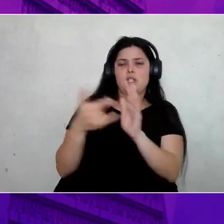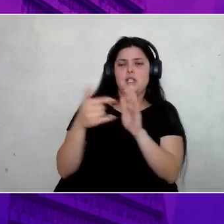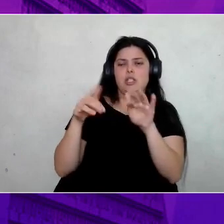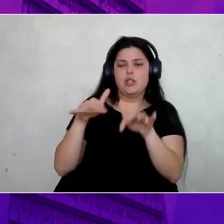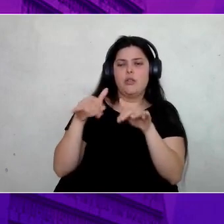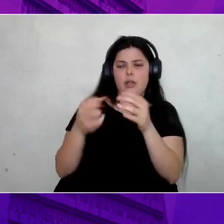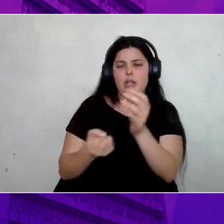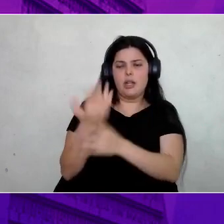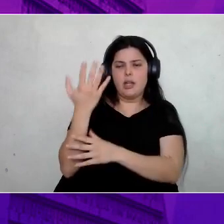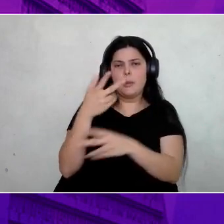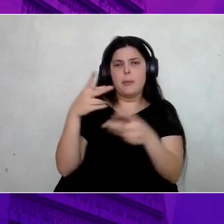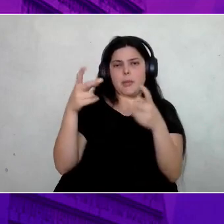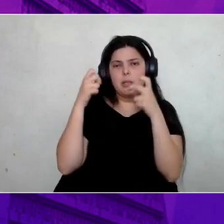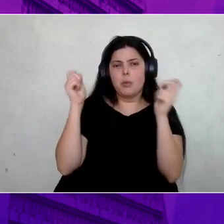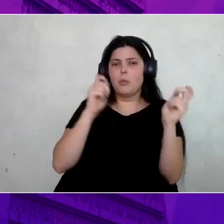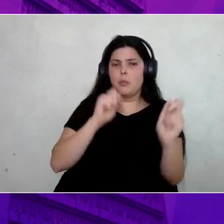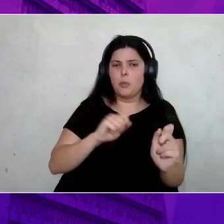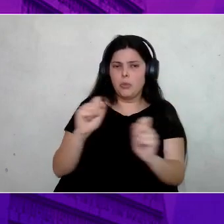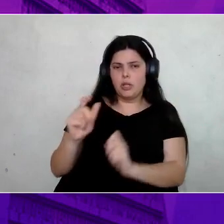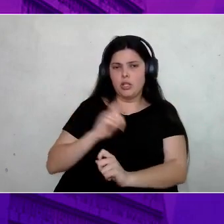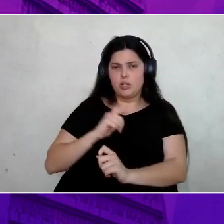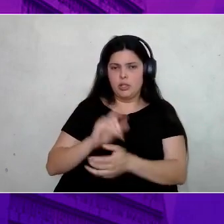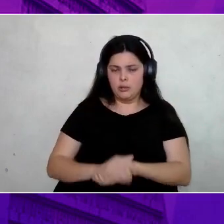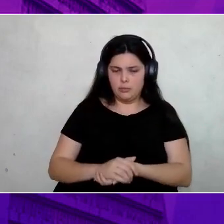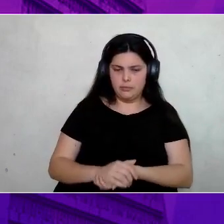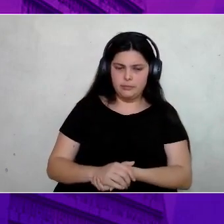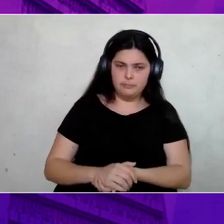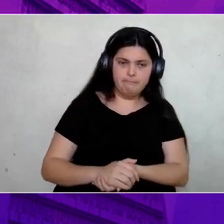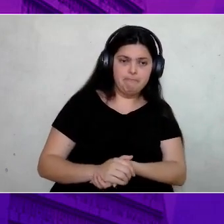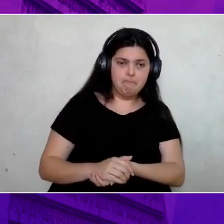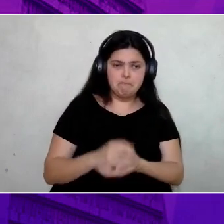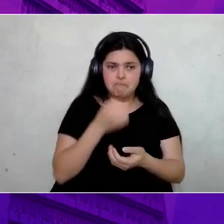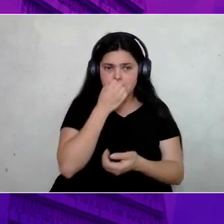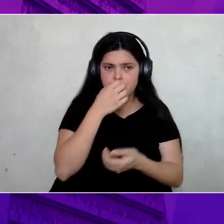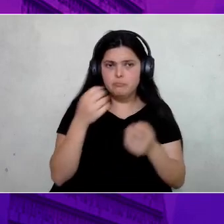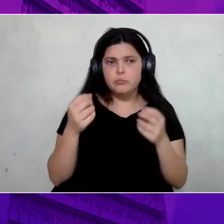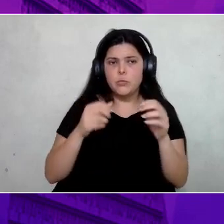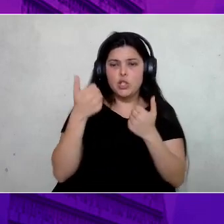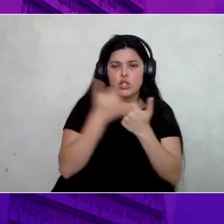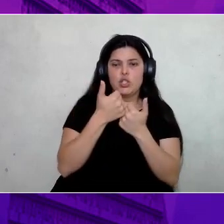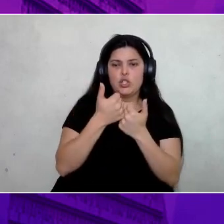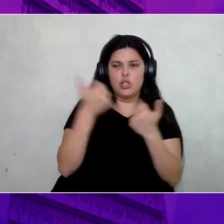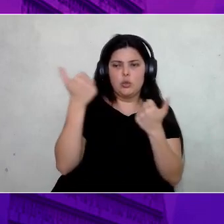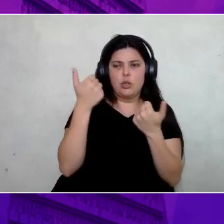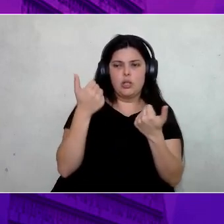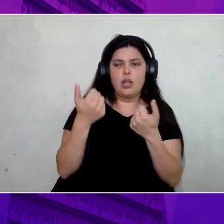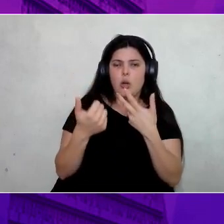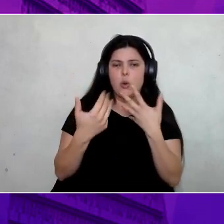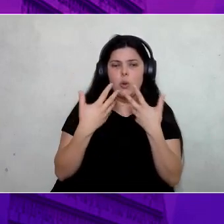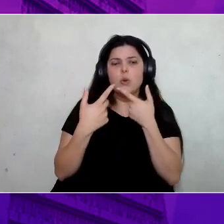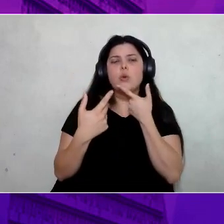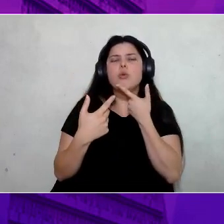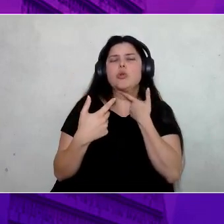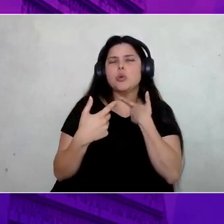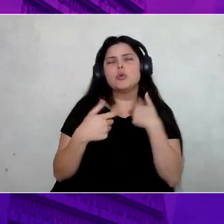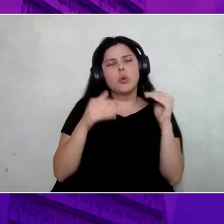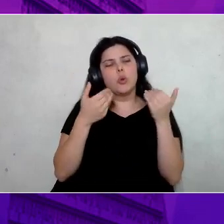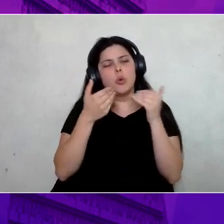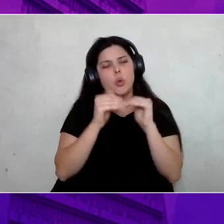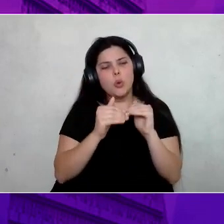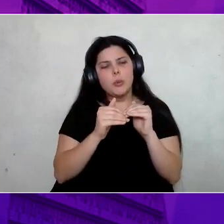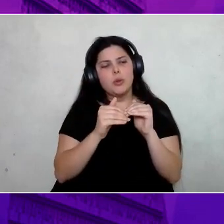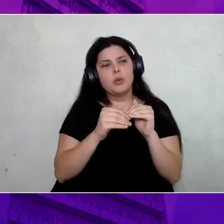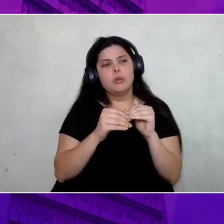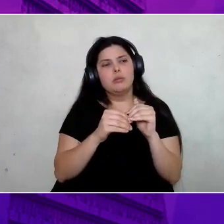tinha potencial. Visto o potencial, a diretoria do Sem Parar comprou a ideia, viu que fazia sentido mesmo, e aí depois